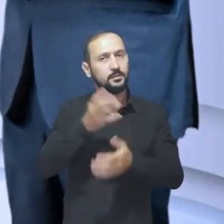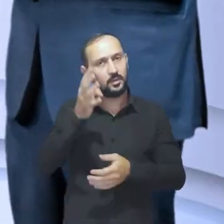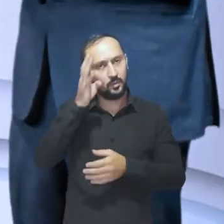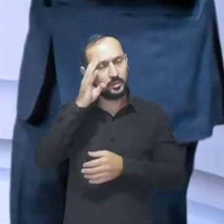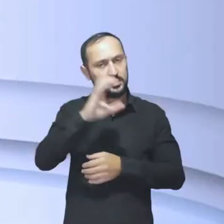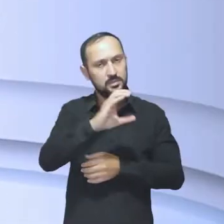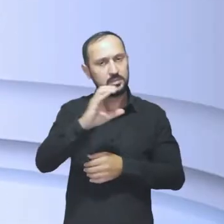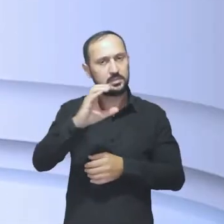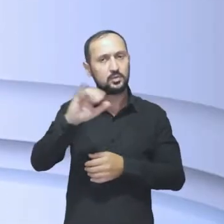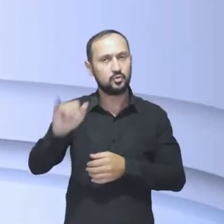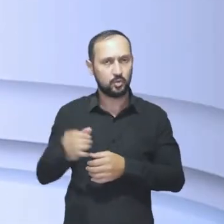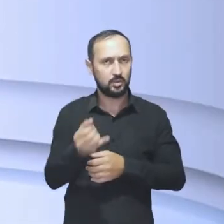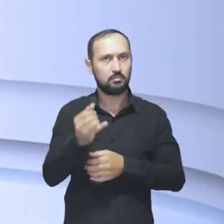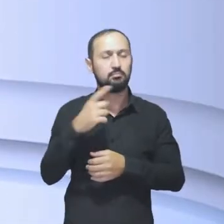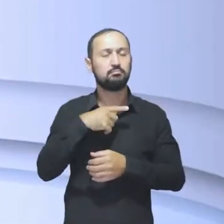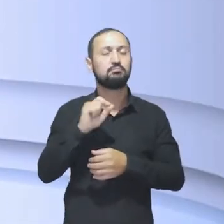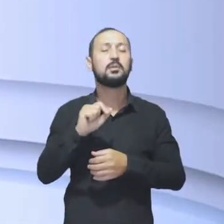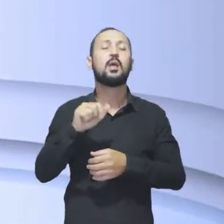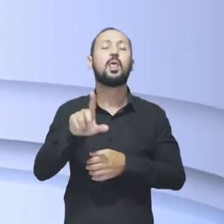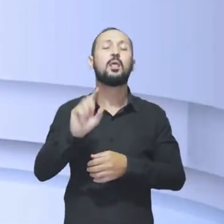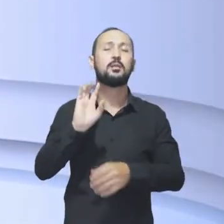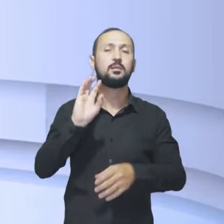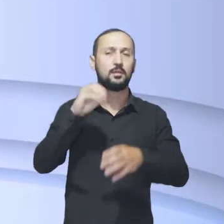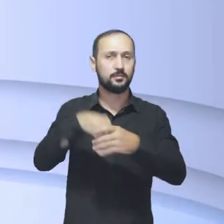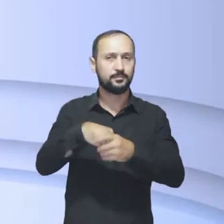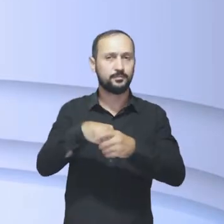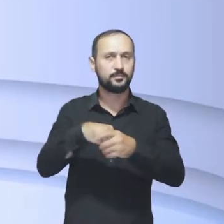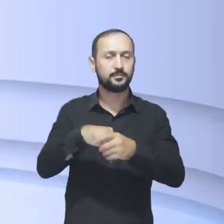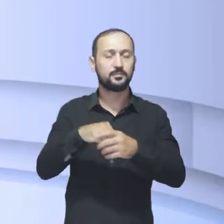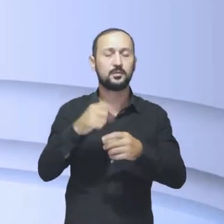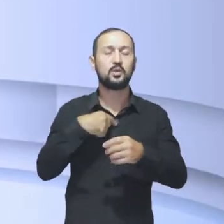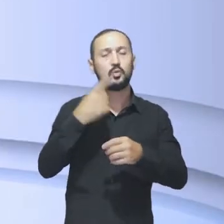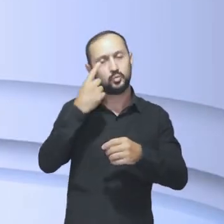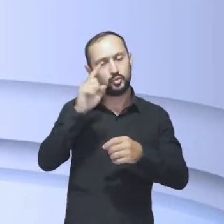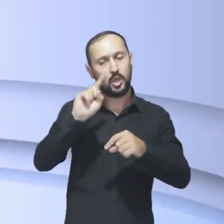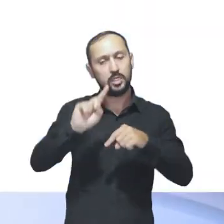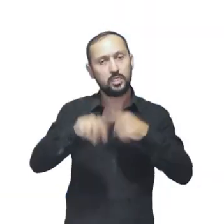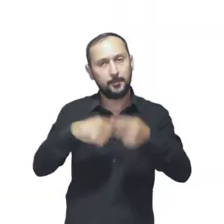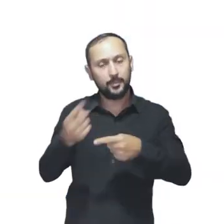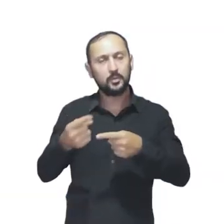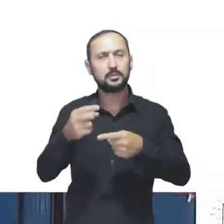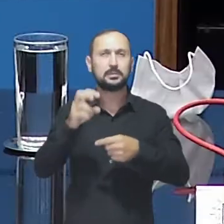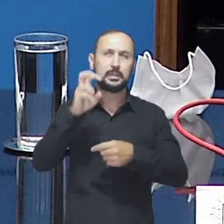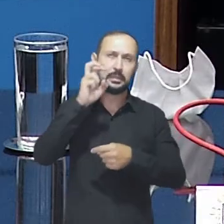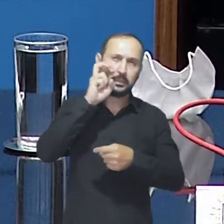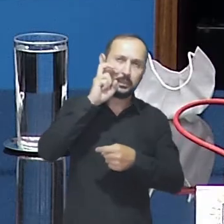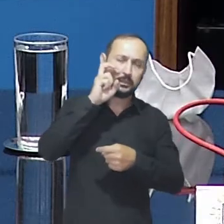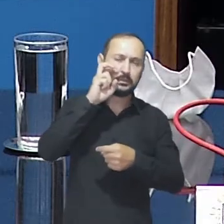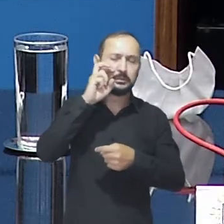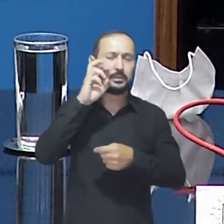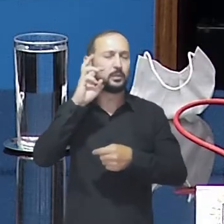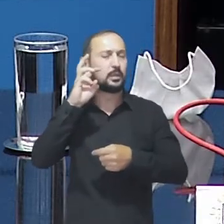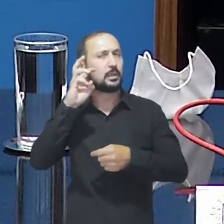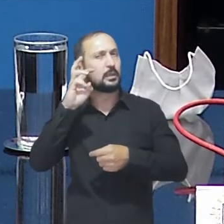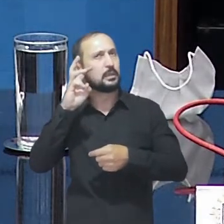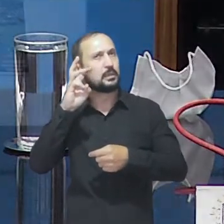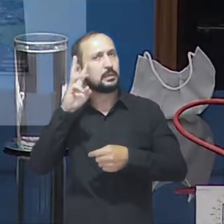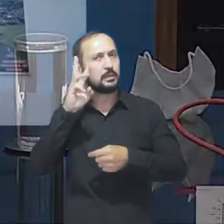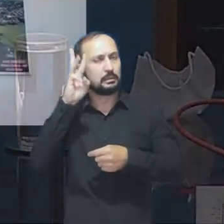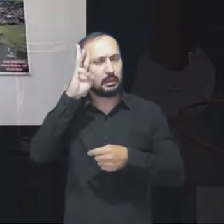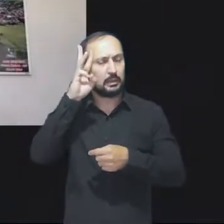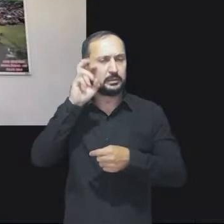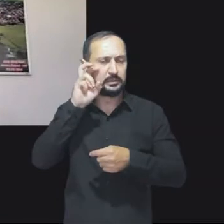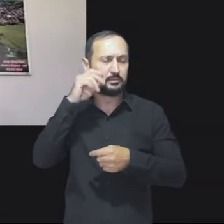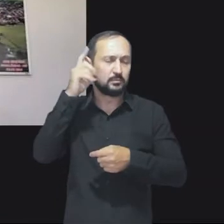etapa. Então, concluída essa etapa da CCJ, esse projeto é colocado na sessão de votação